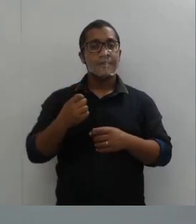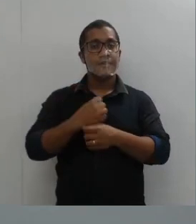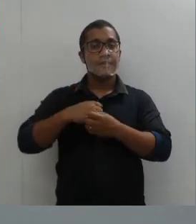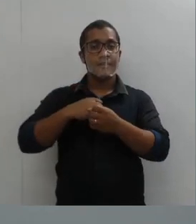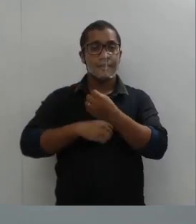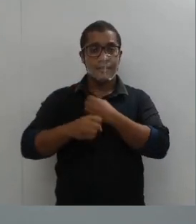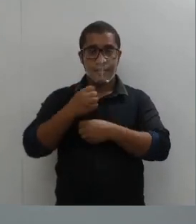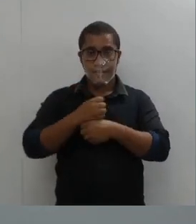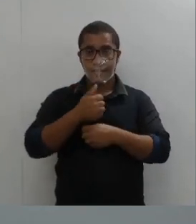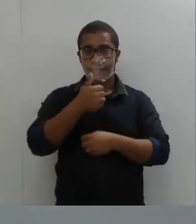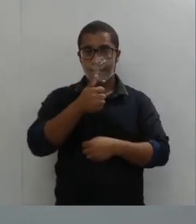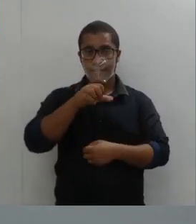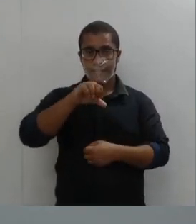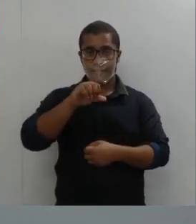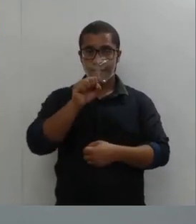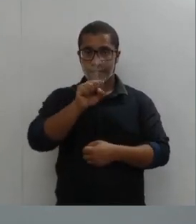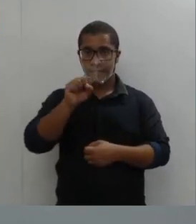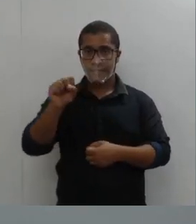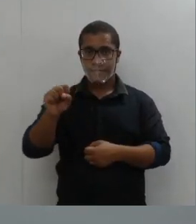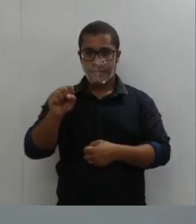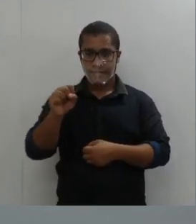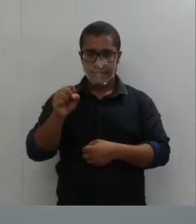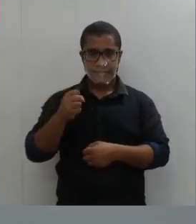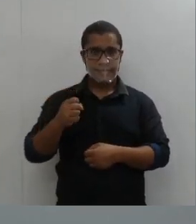1988, há 32 anos atrás.